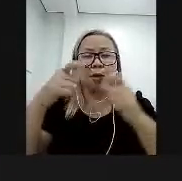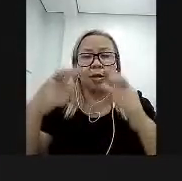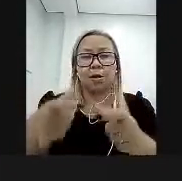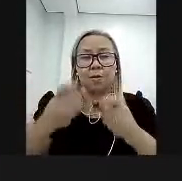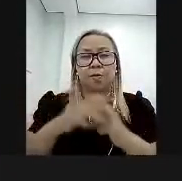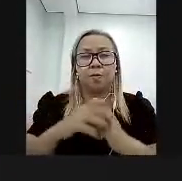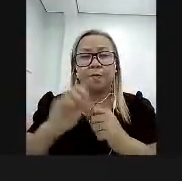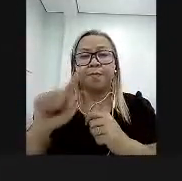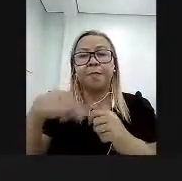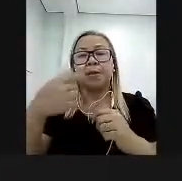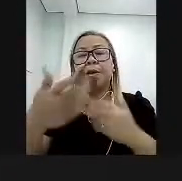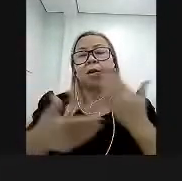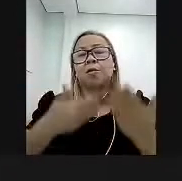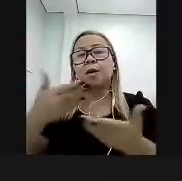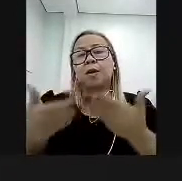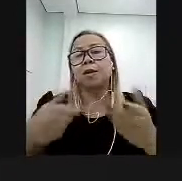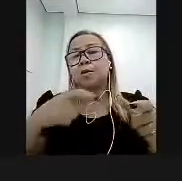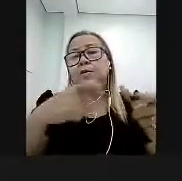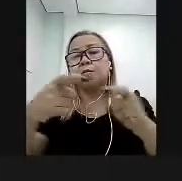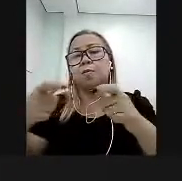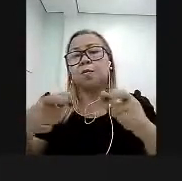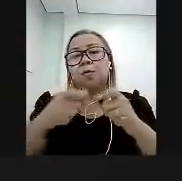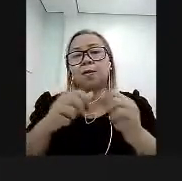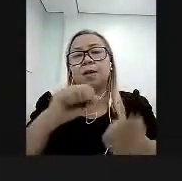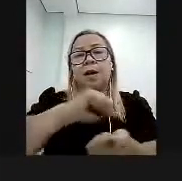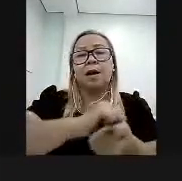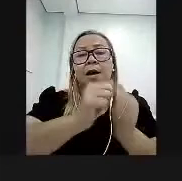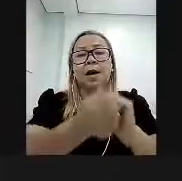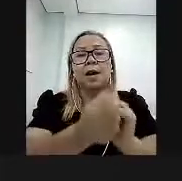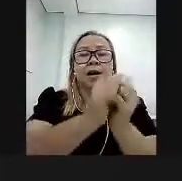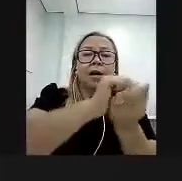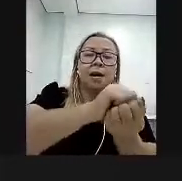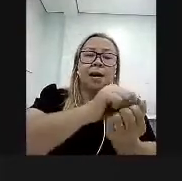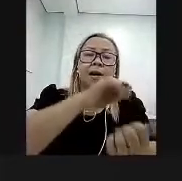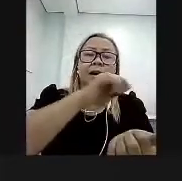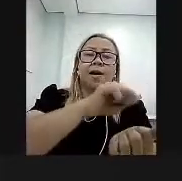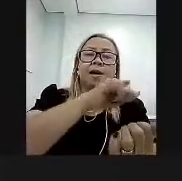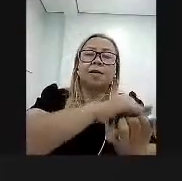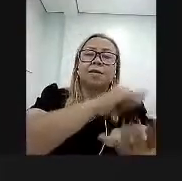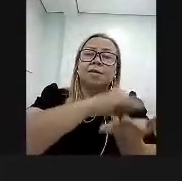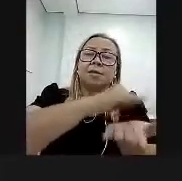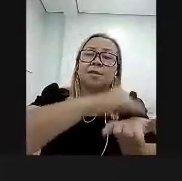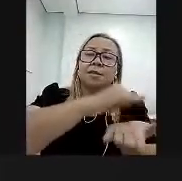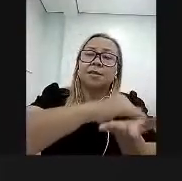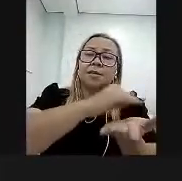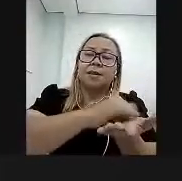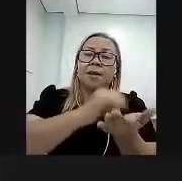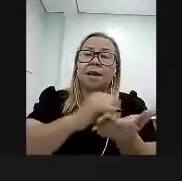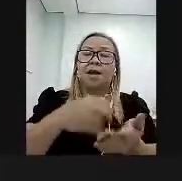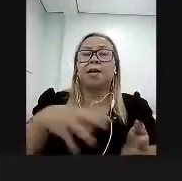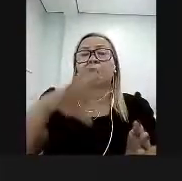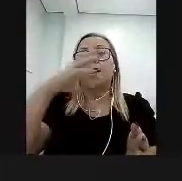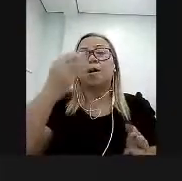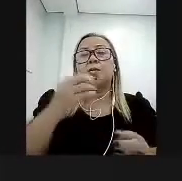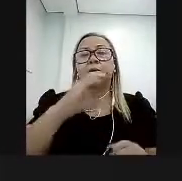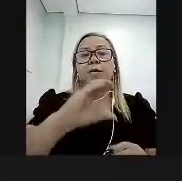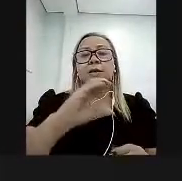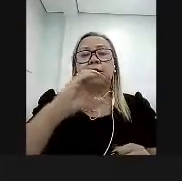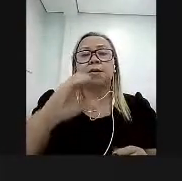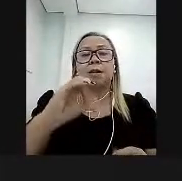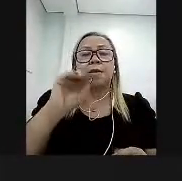tem uma relação com o espaço onde ela está instalada, que é a arquitetura desse espaço, que é a arquitetura do CCBB. Então, aqui, acho